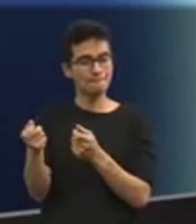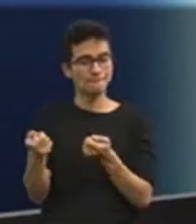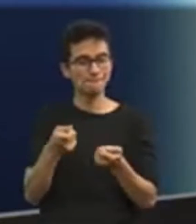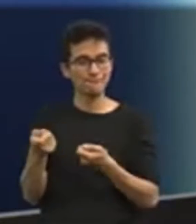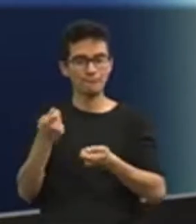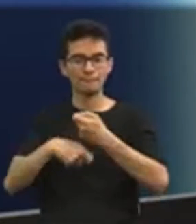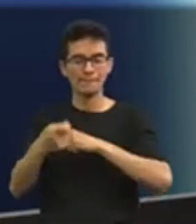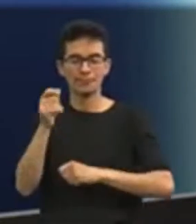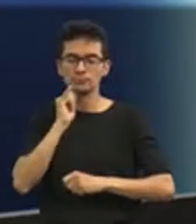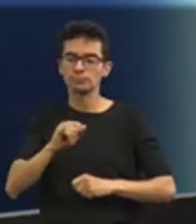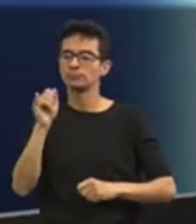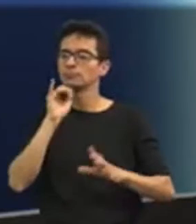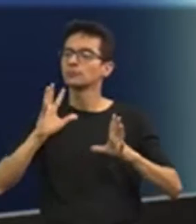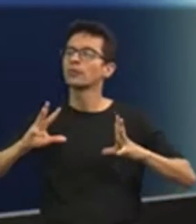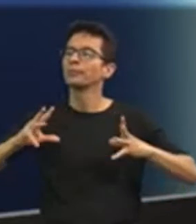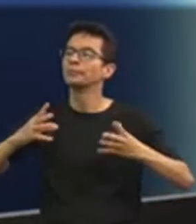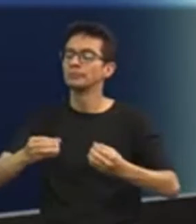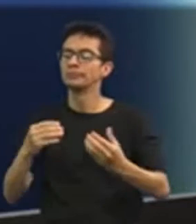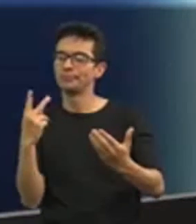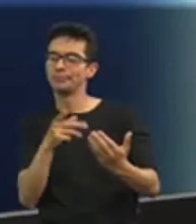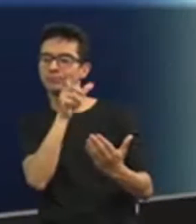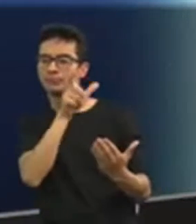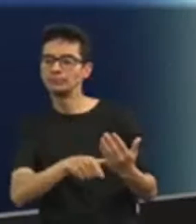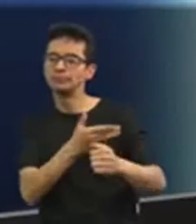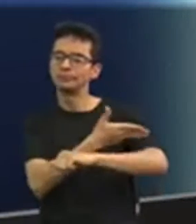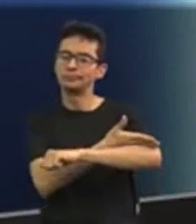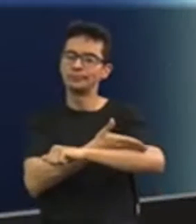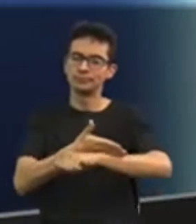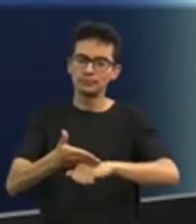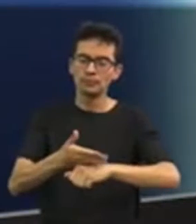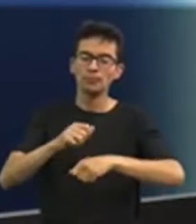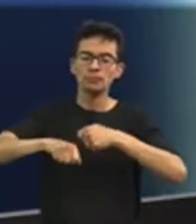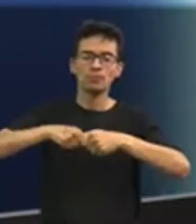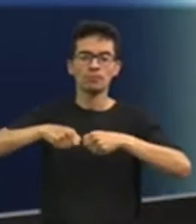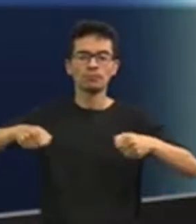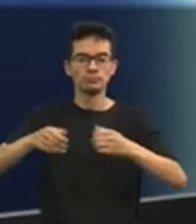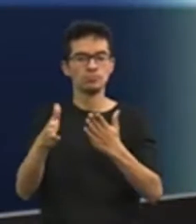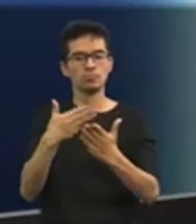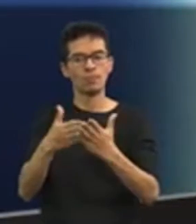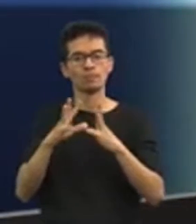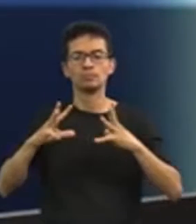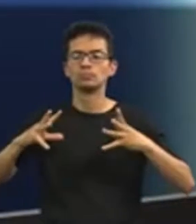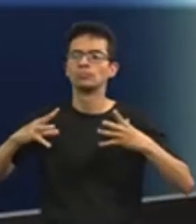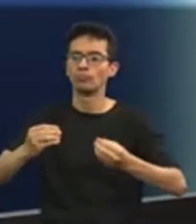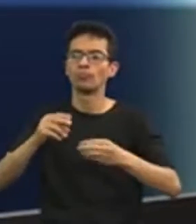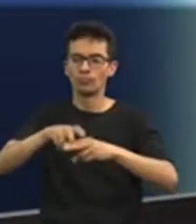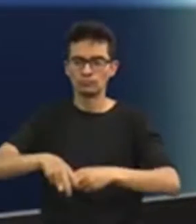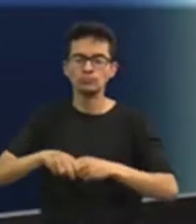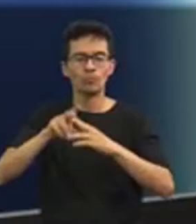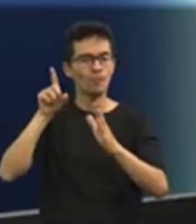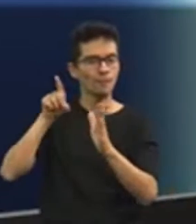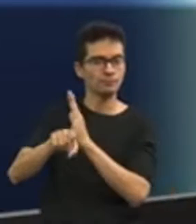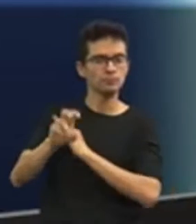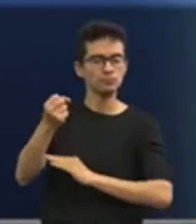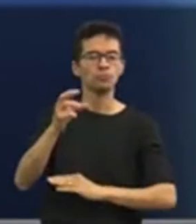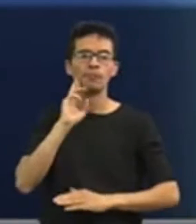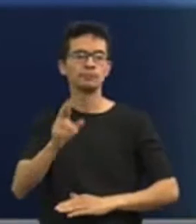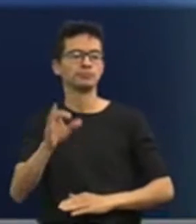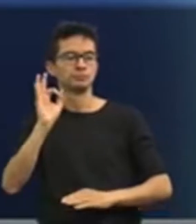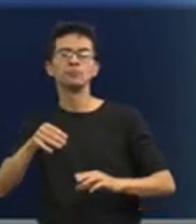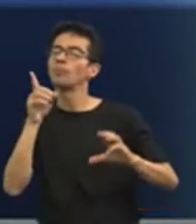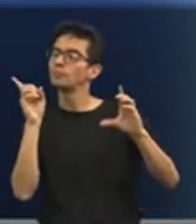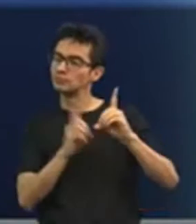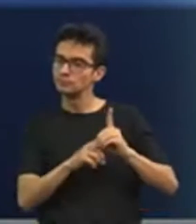que controla toda narrativa como eu falei é ele que costura todo o livro também portanto questão 58 a